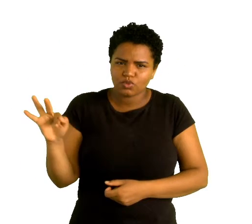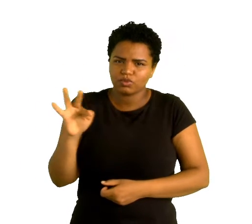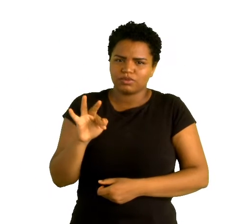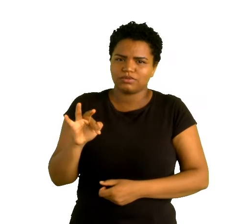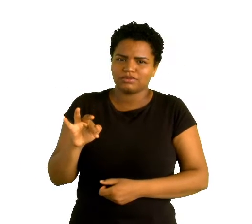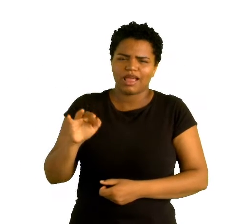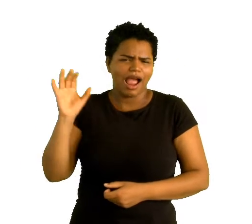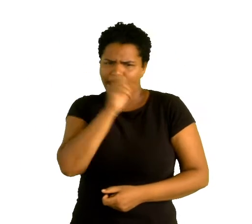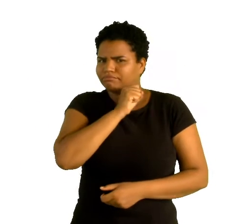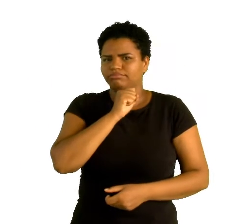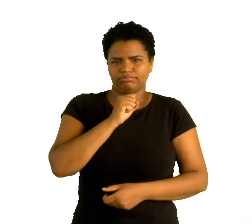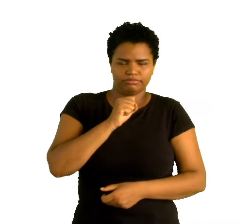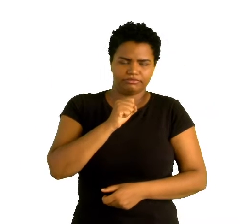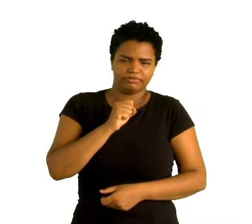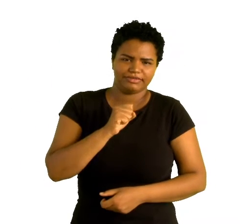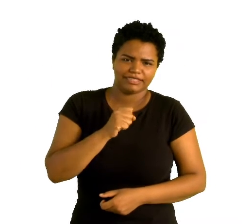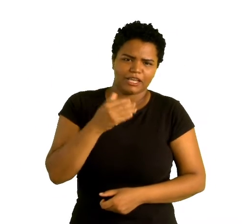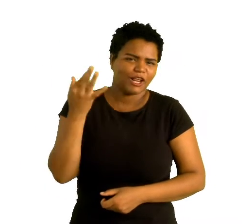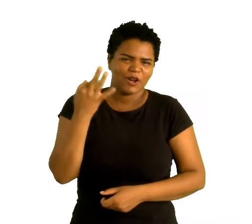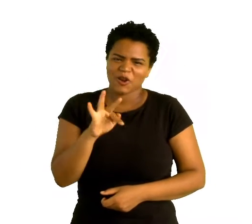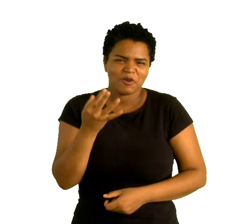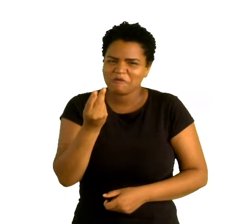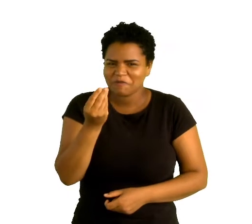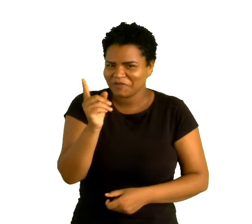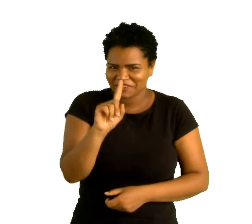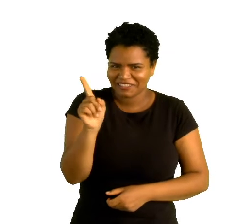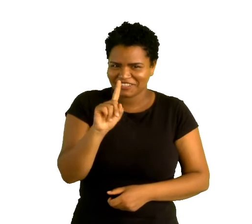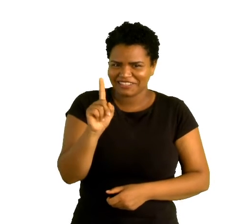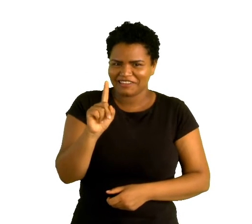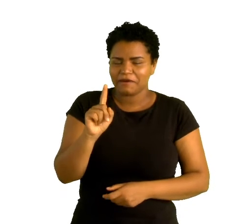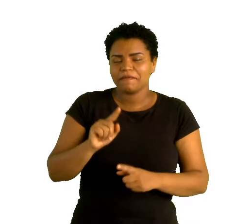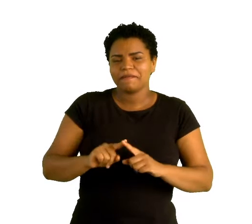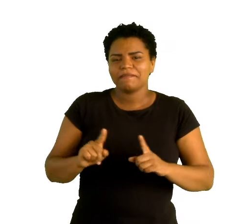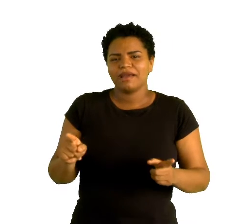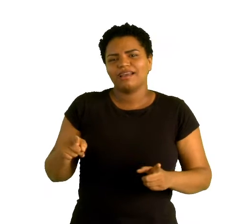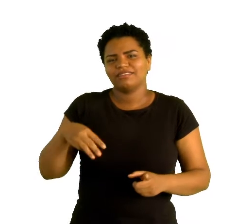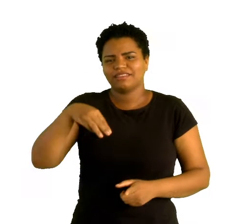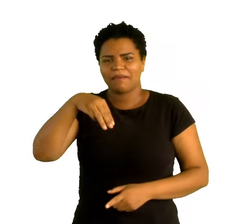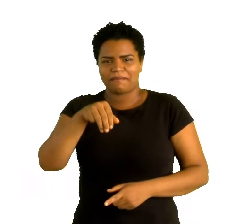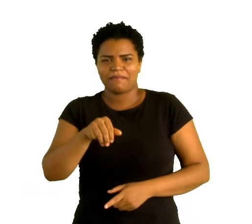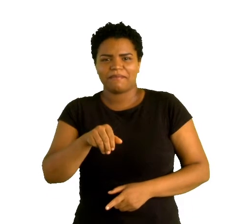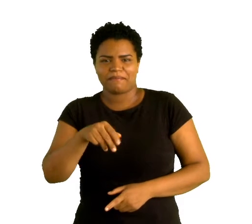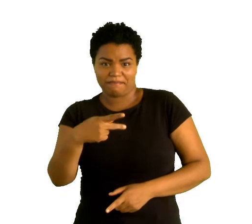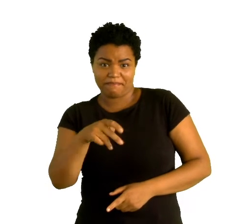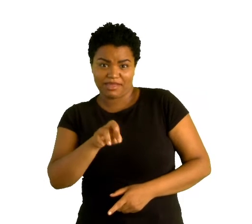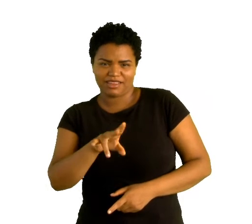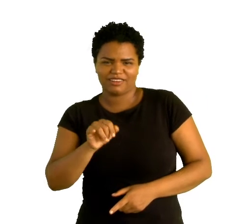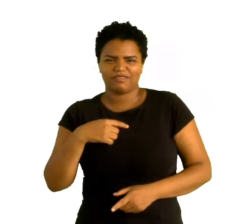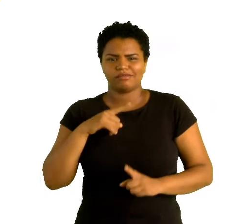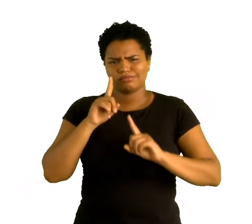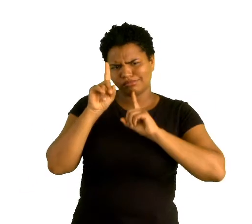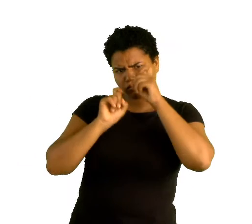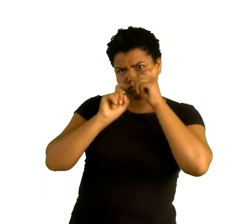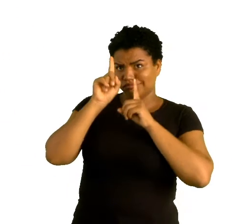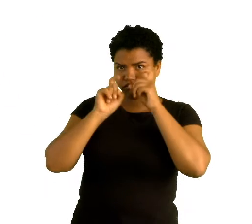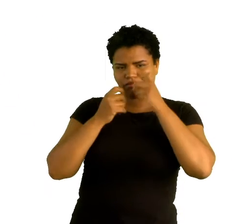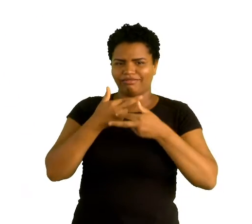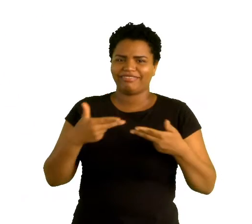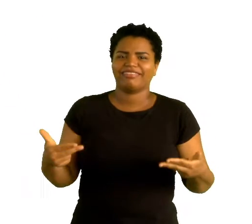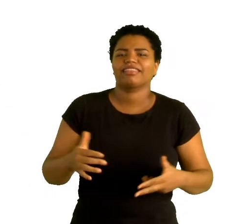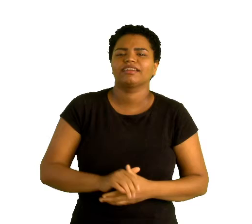em 3 tempos. Não doeu tanto assim, mas Malazarte fez muitas caretas. Está